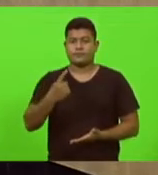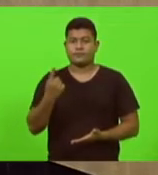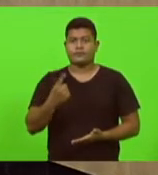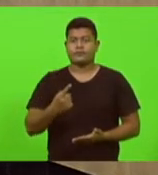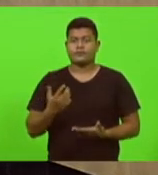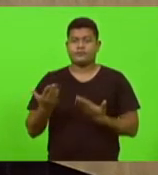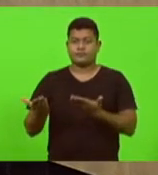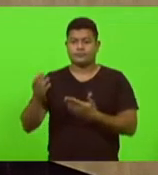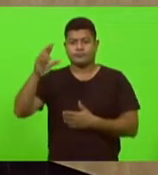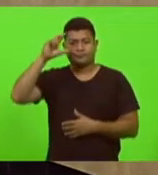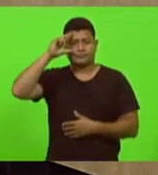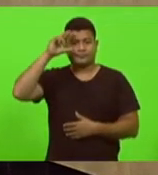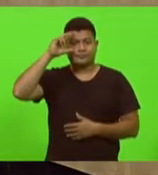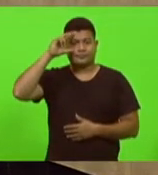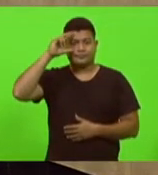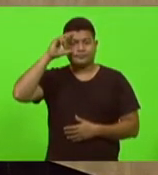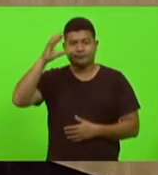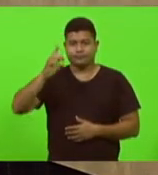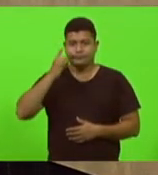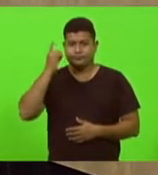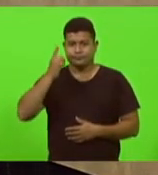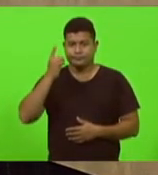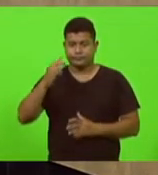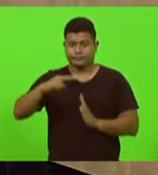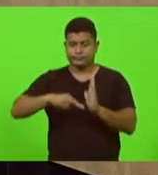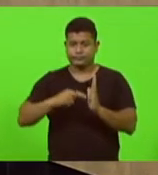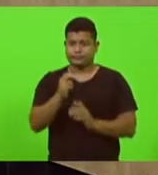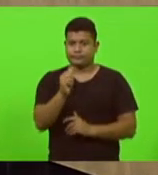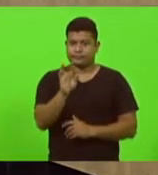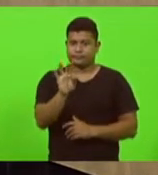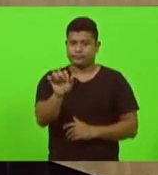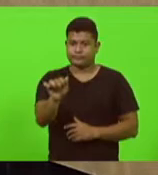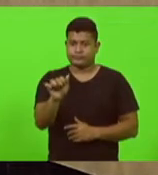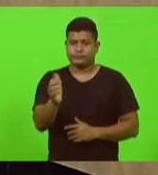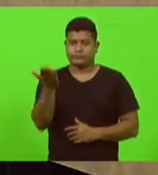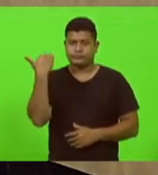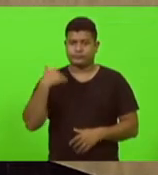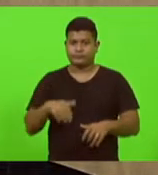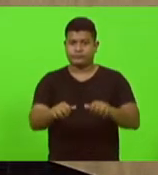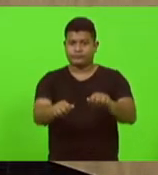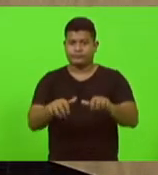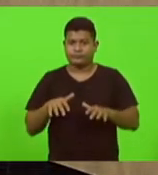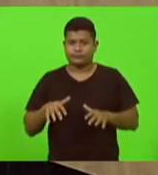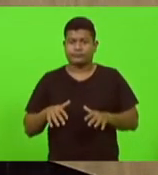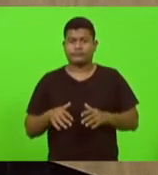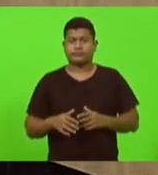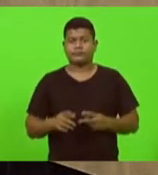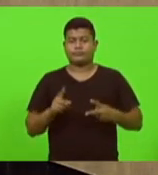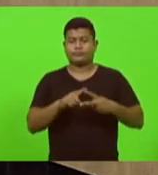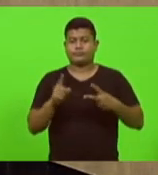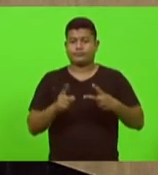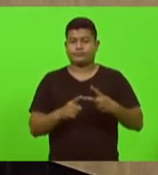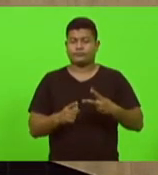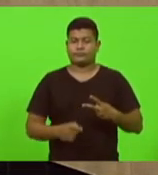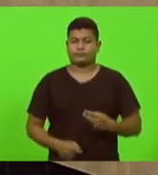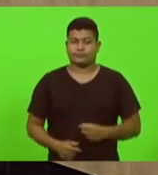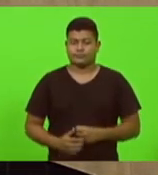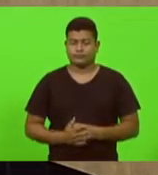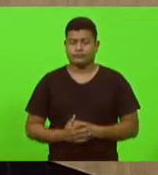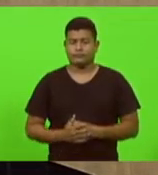Alba, para proceder à leitura das atas das últimas duas sessões.